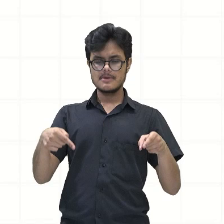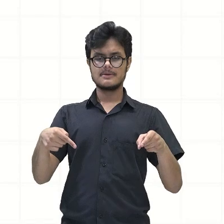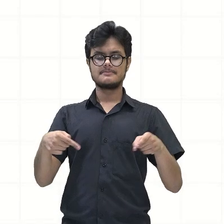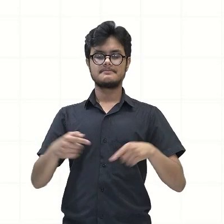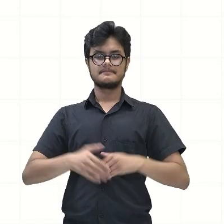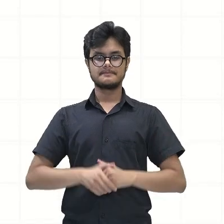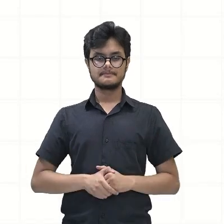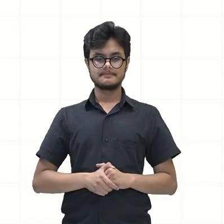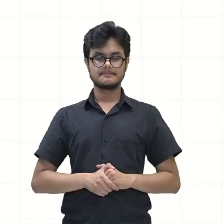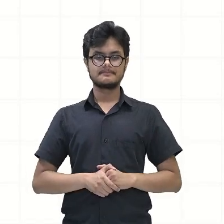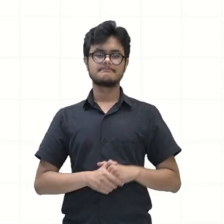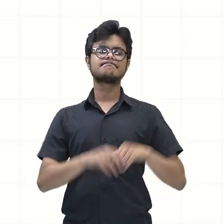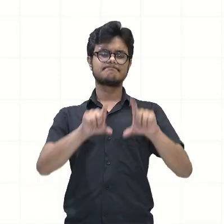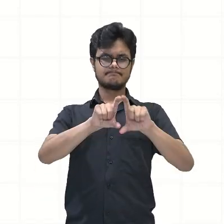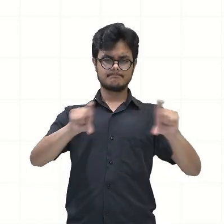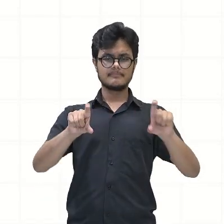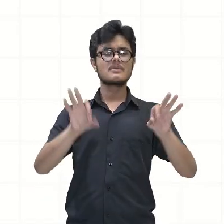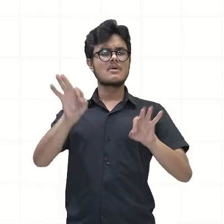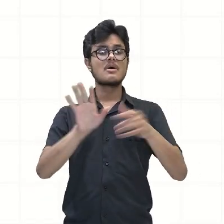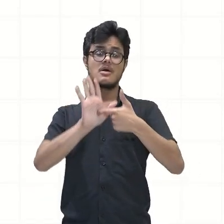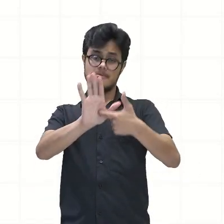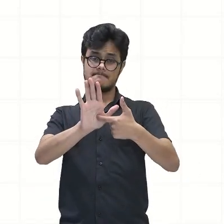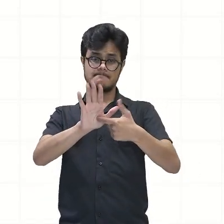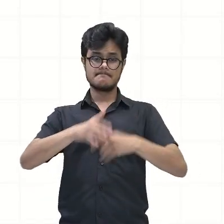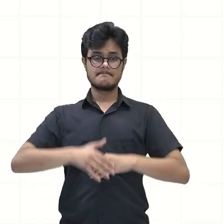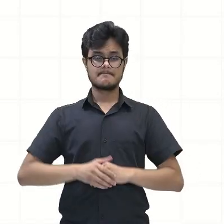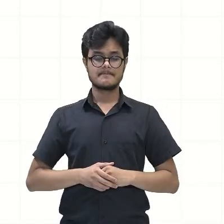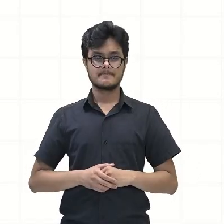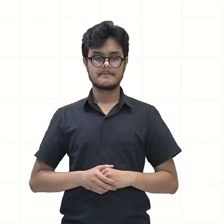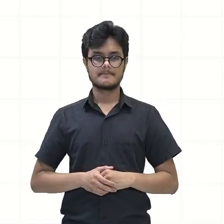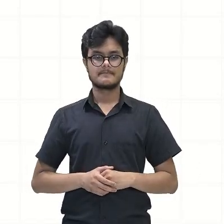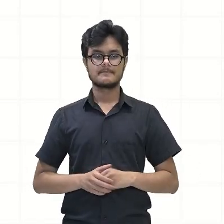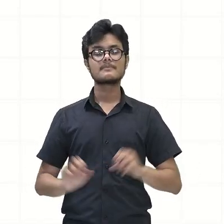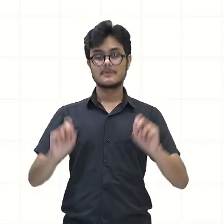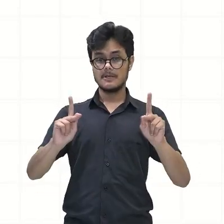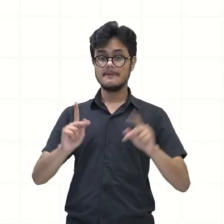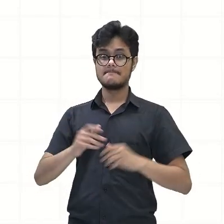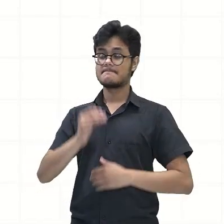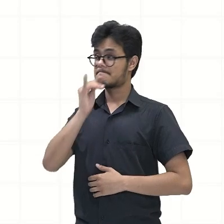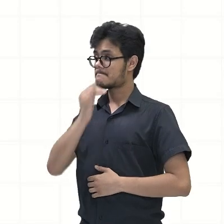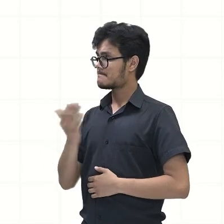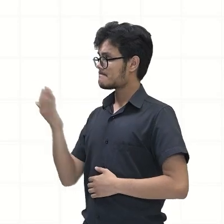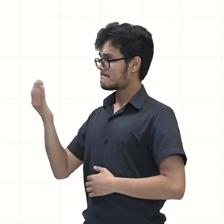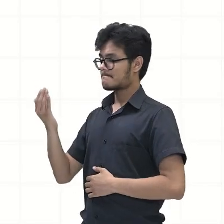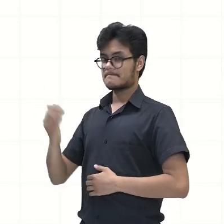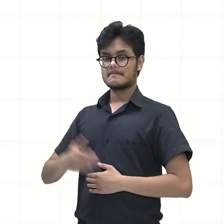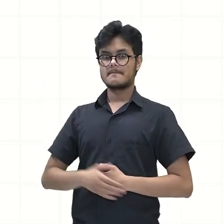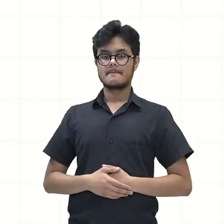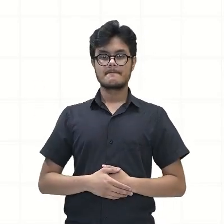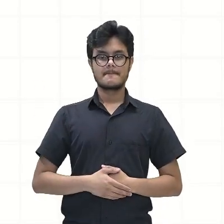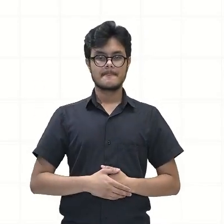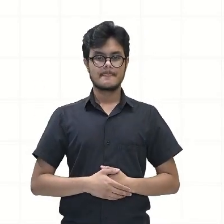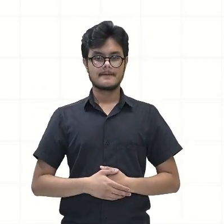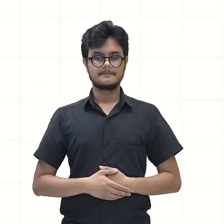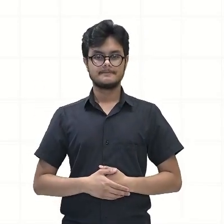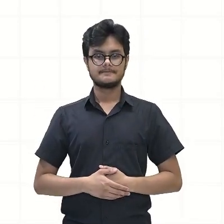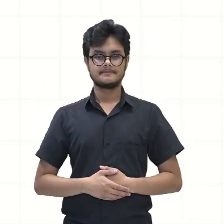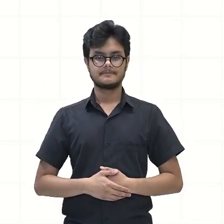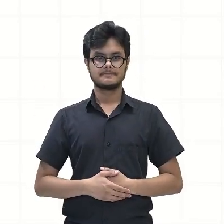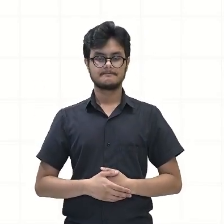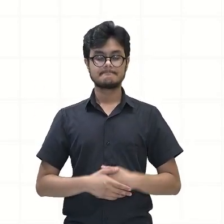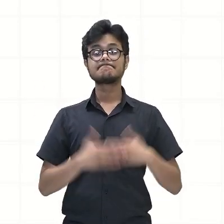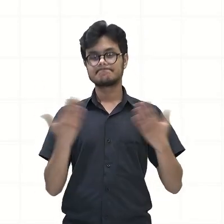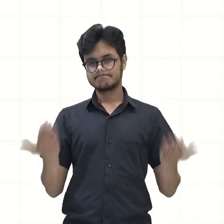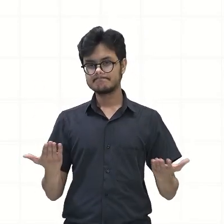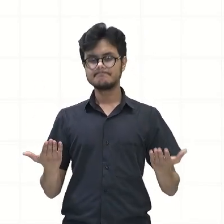é só a forma como a gente representa a distância, né? Que até está aqui, ó. A distância entre dois pontos vai ser a medida do